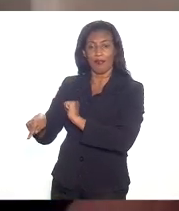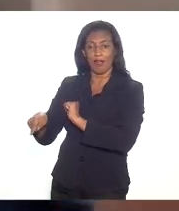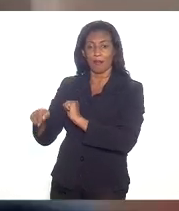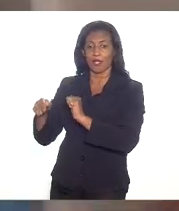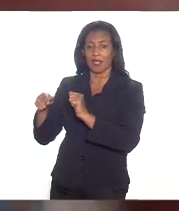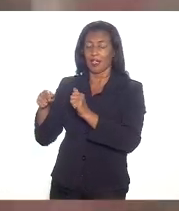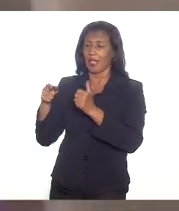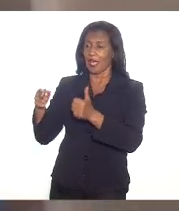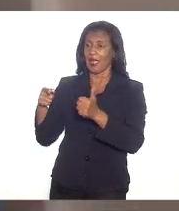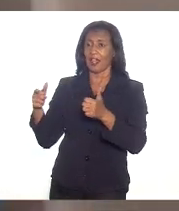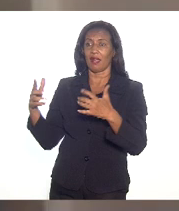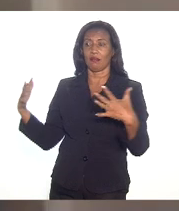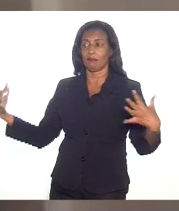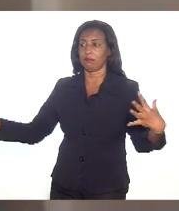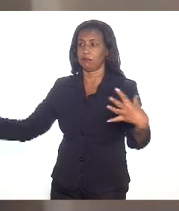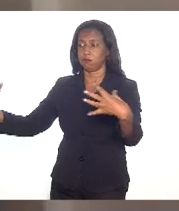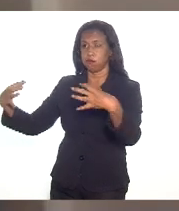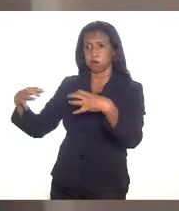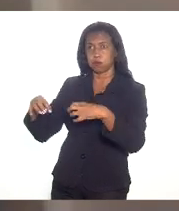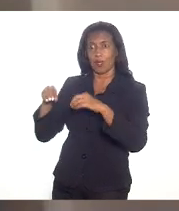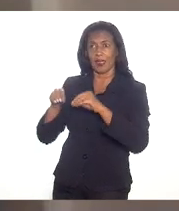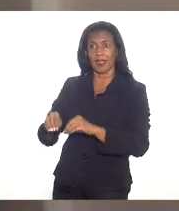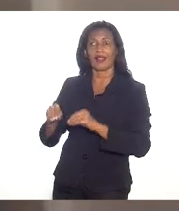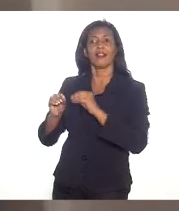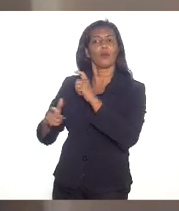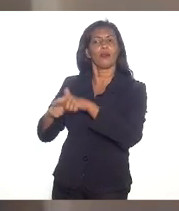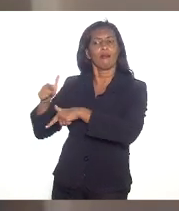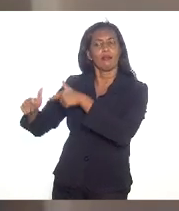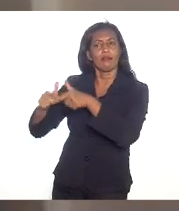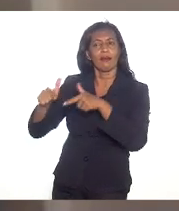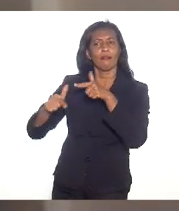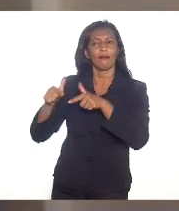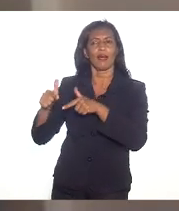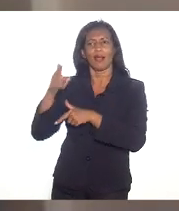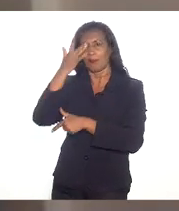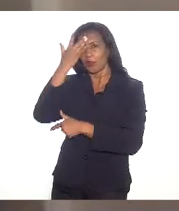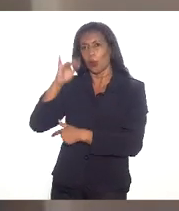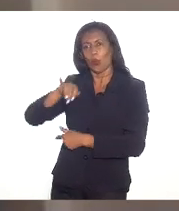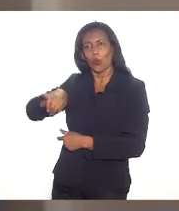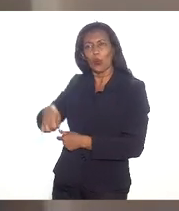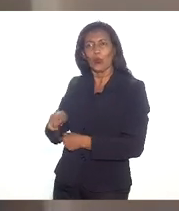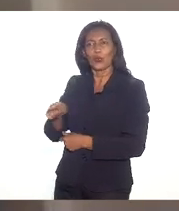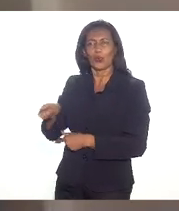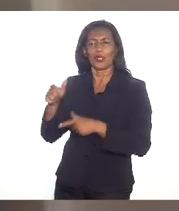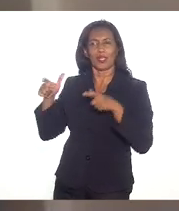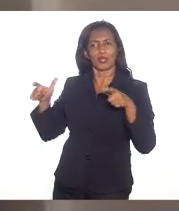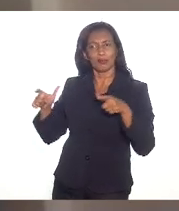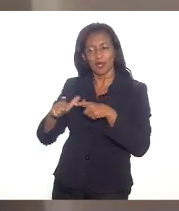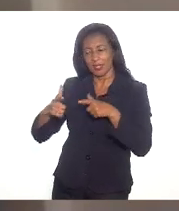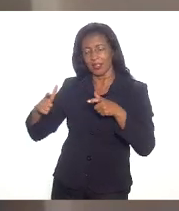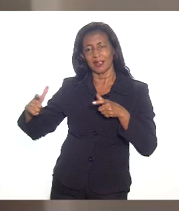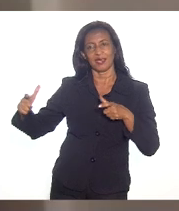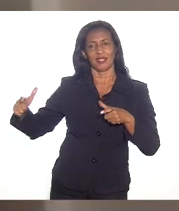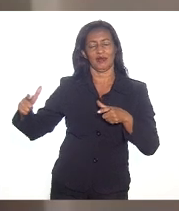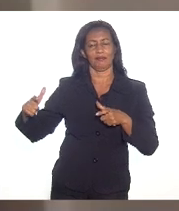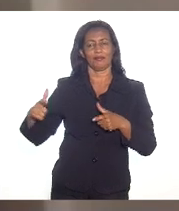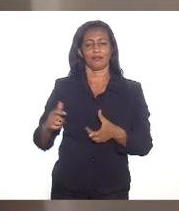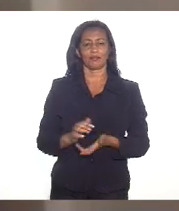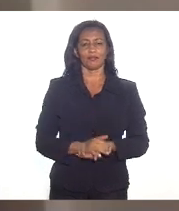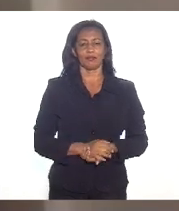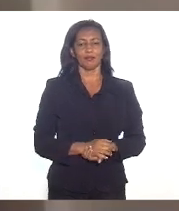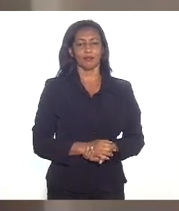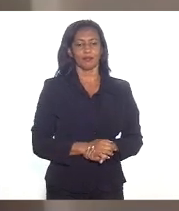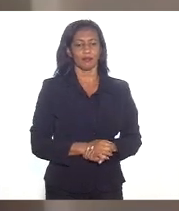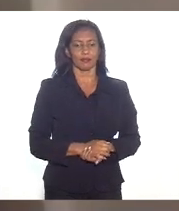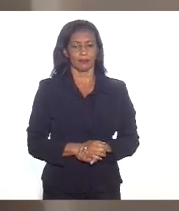para outras e ela está gerando renda nova para aquela que território na qual ela está instalada.